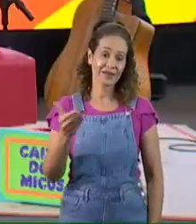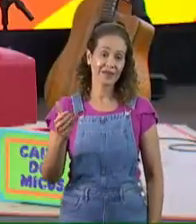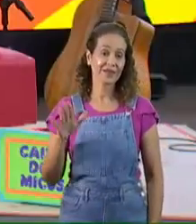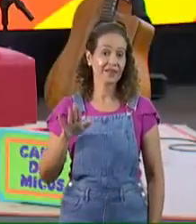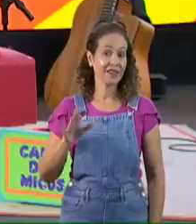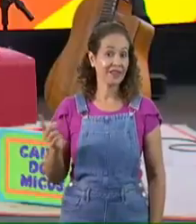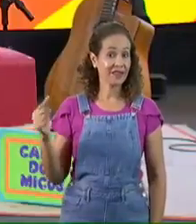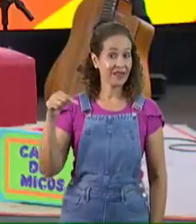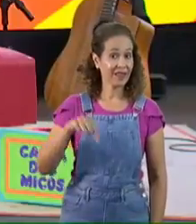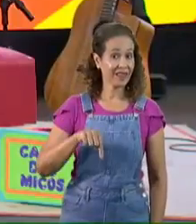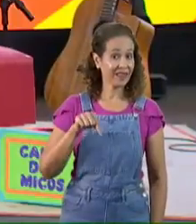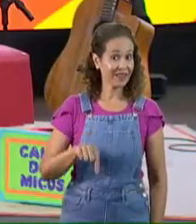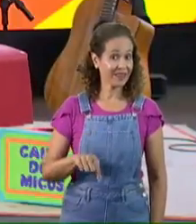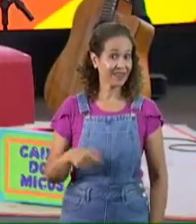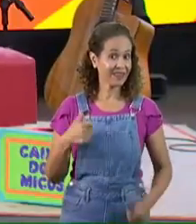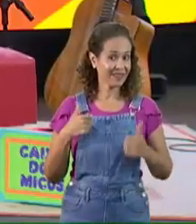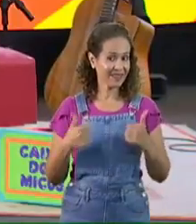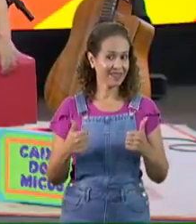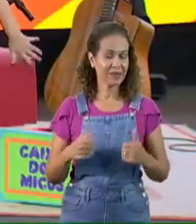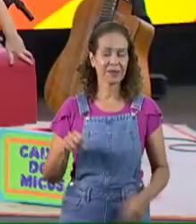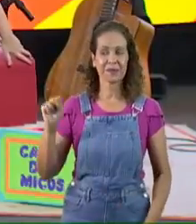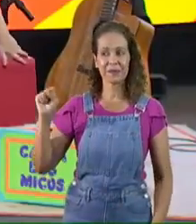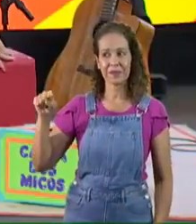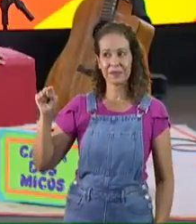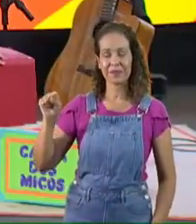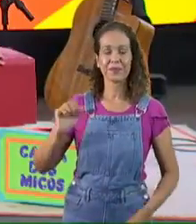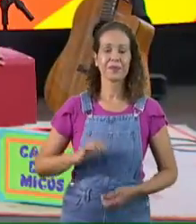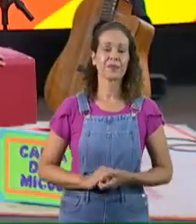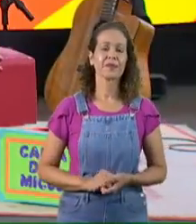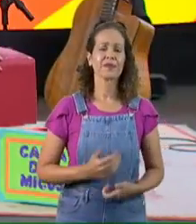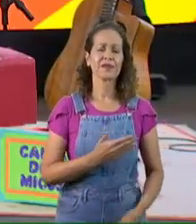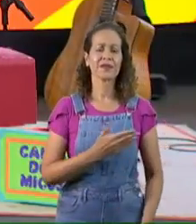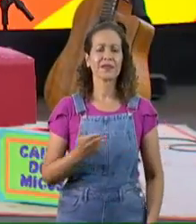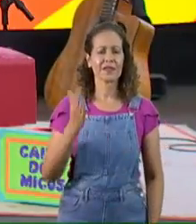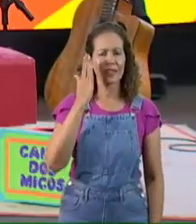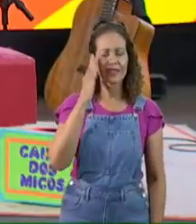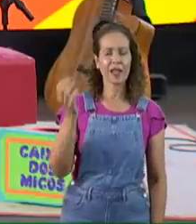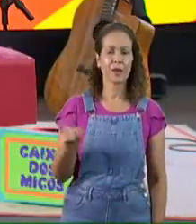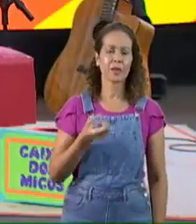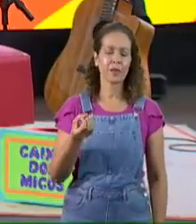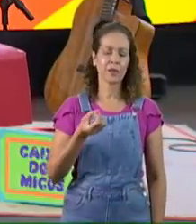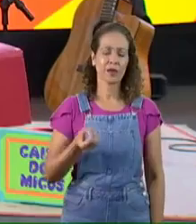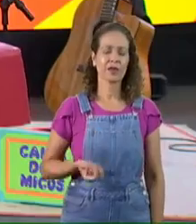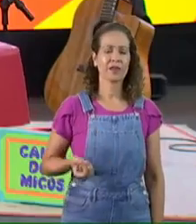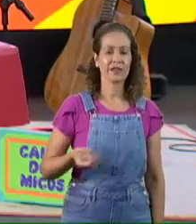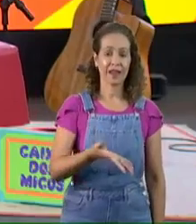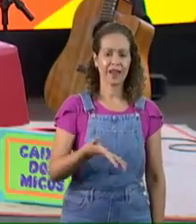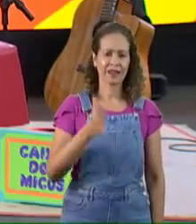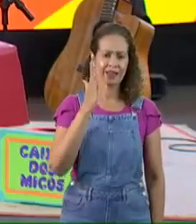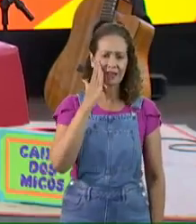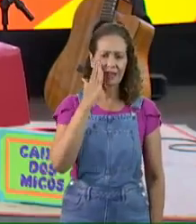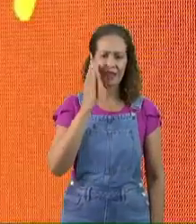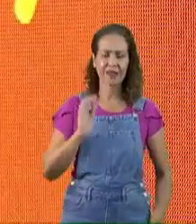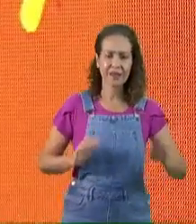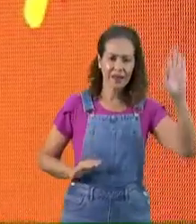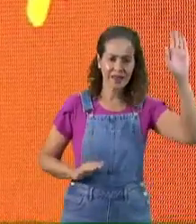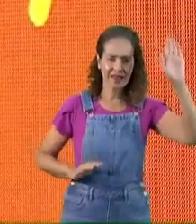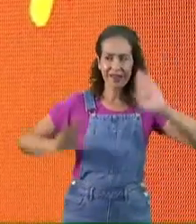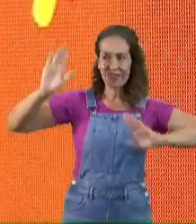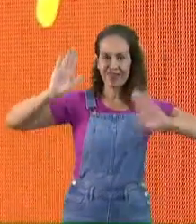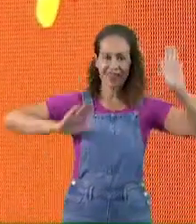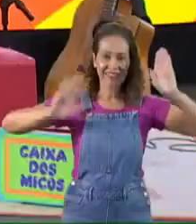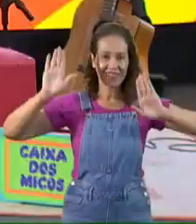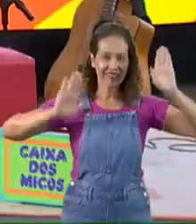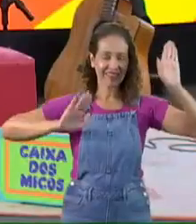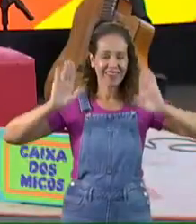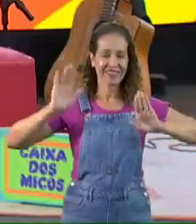Combinados? Sim. Ai, que bom. Quem sabe jogar dado? Eu. Eu quem? Eu. Levanta